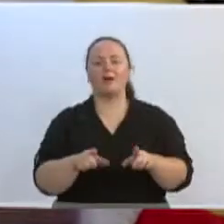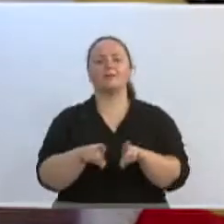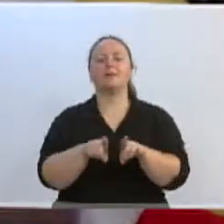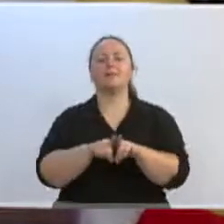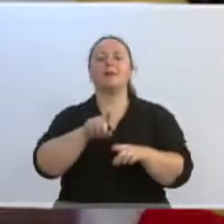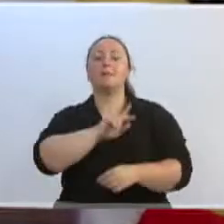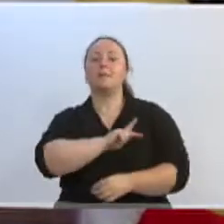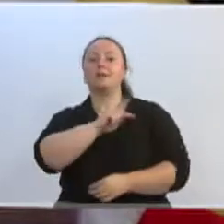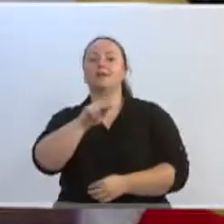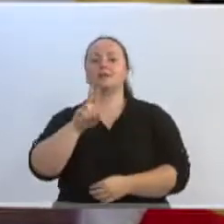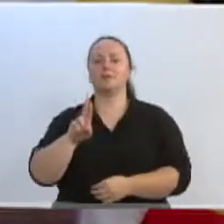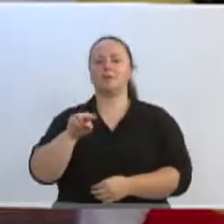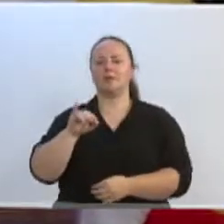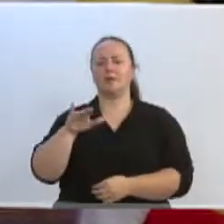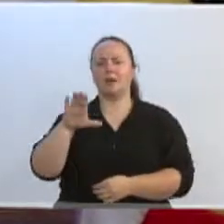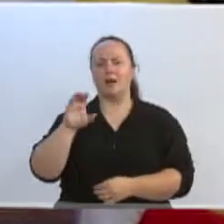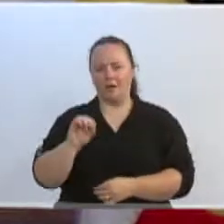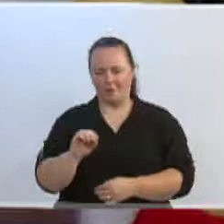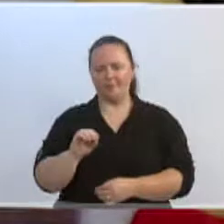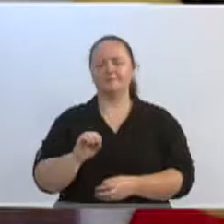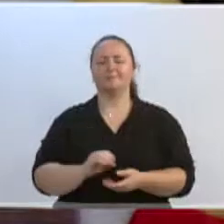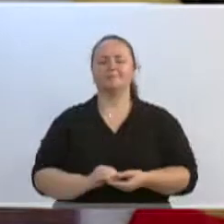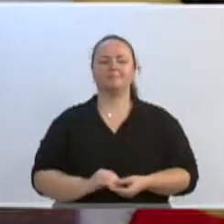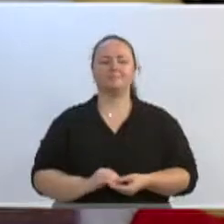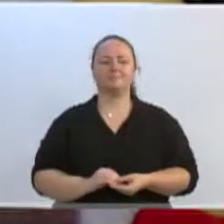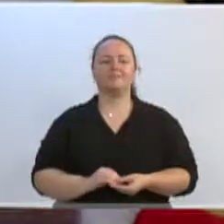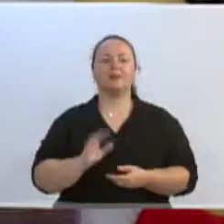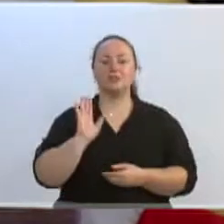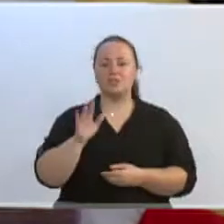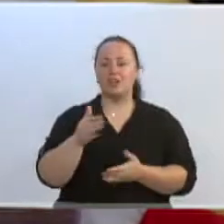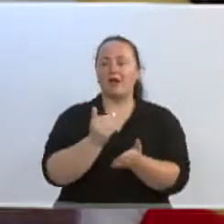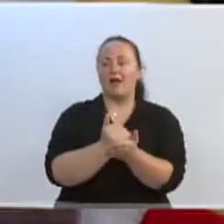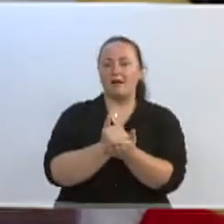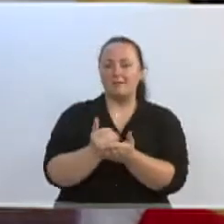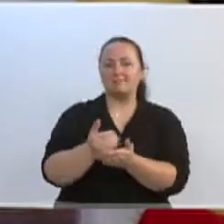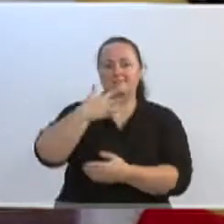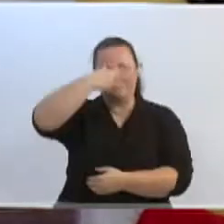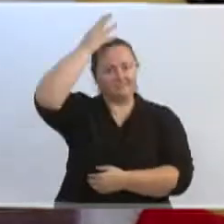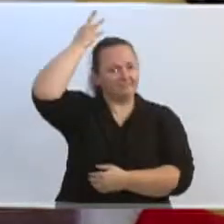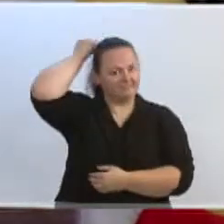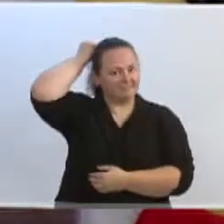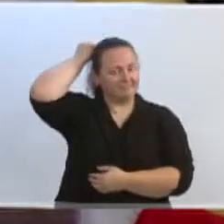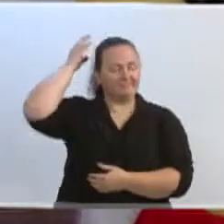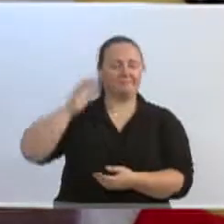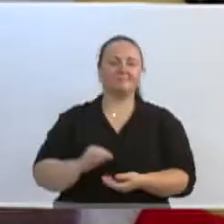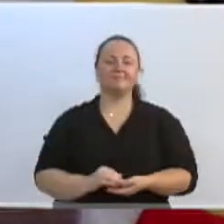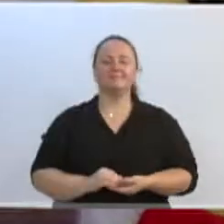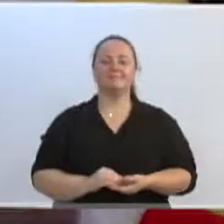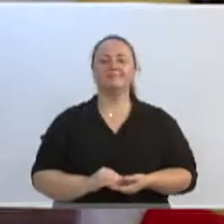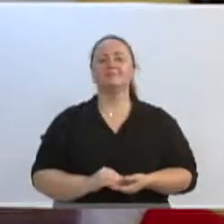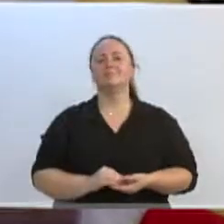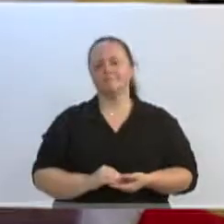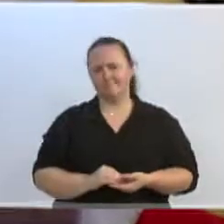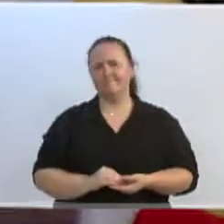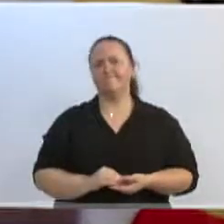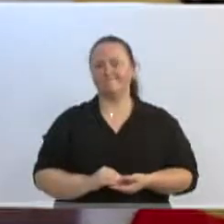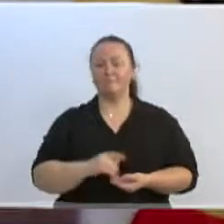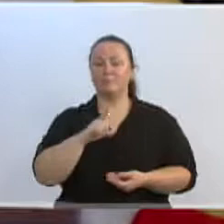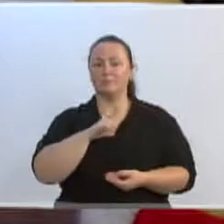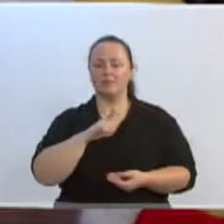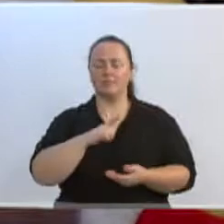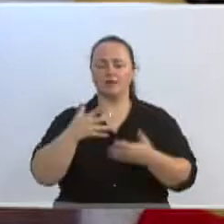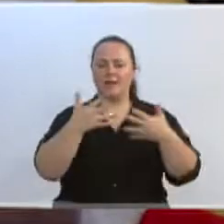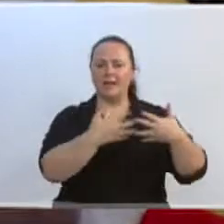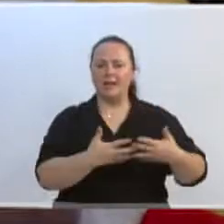união seu evin fizemos um cão os encaminhamentos vereador matias é também uma pipa e infelizmente teve um